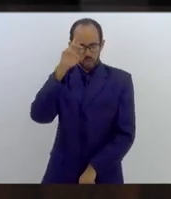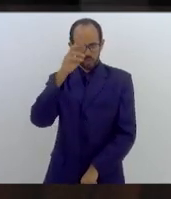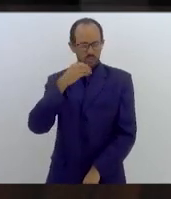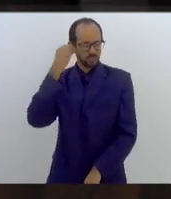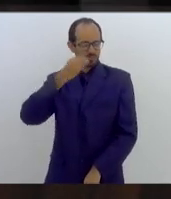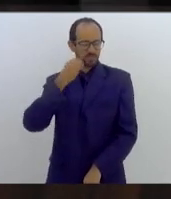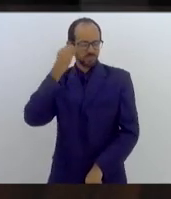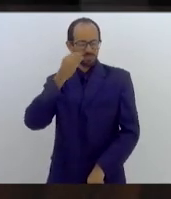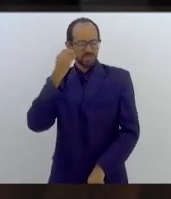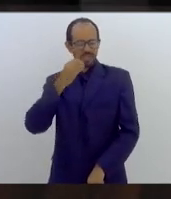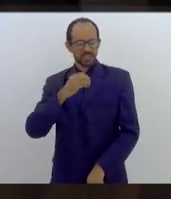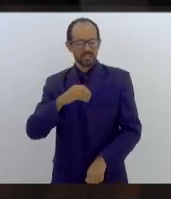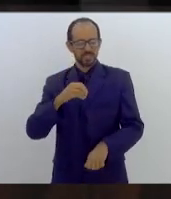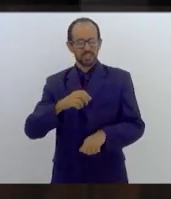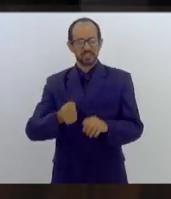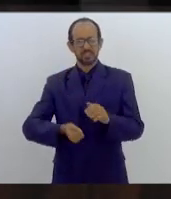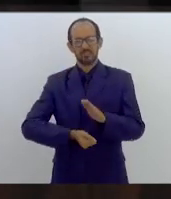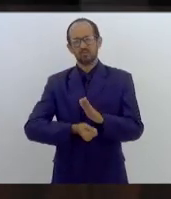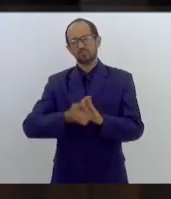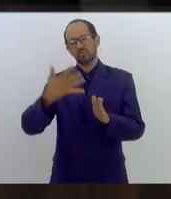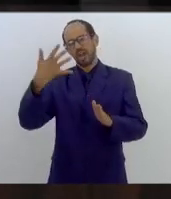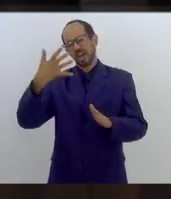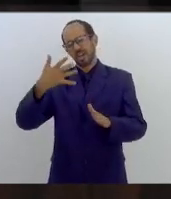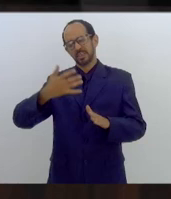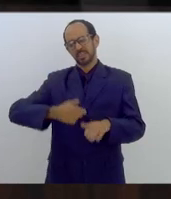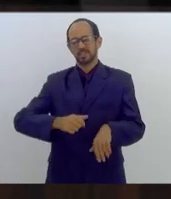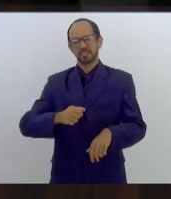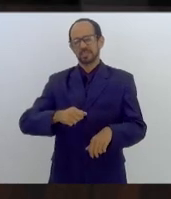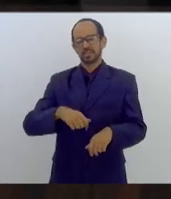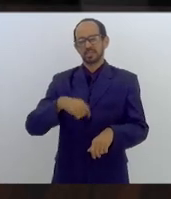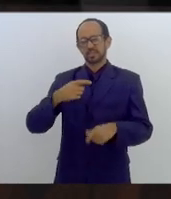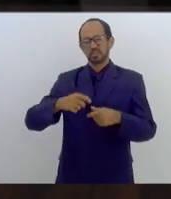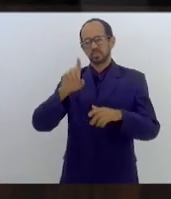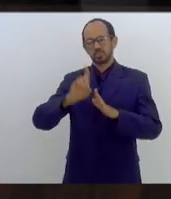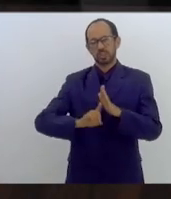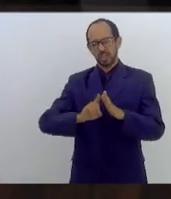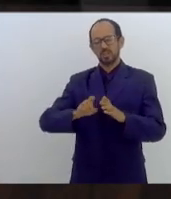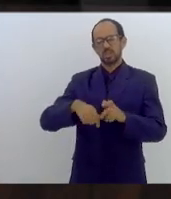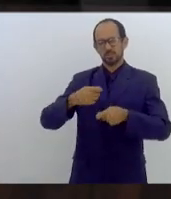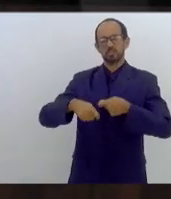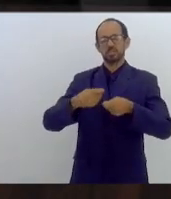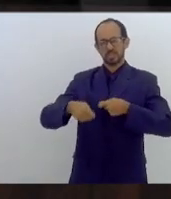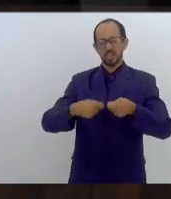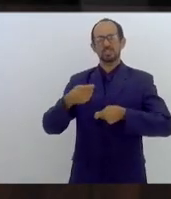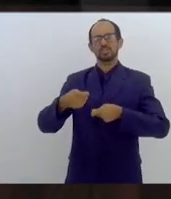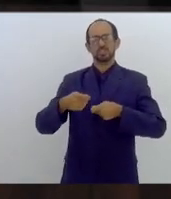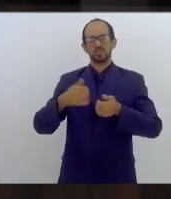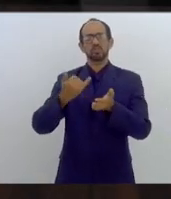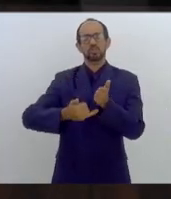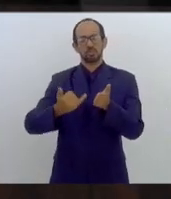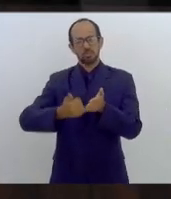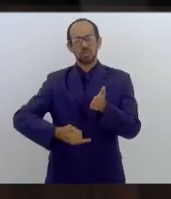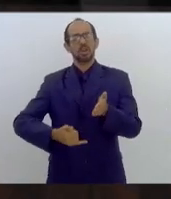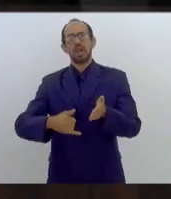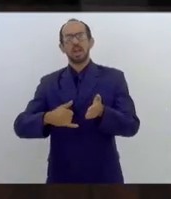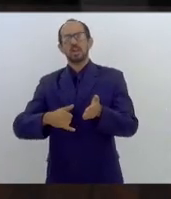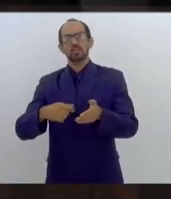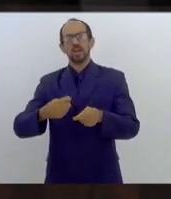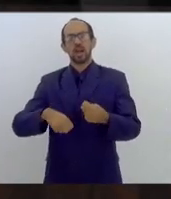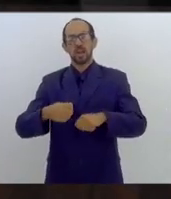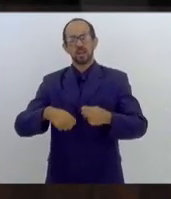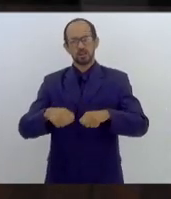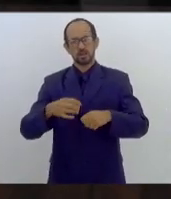expertise nas áreas constitucional e também direito administrativo e tributário, contencioso, judicial e